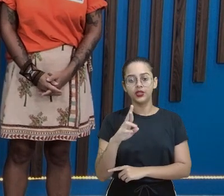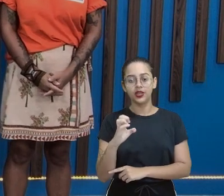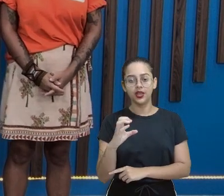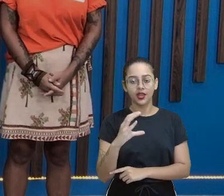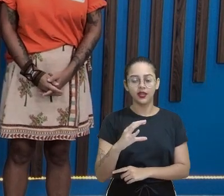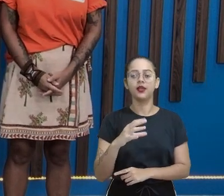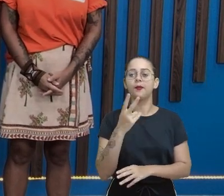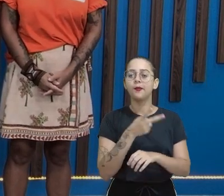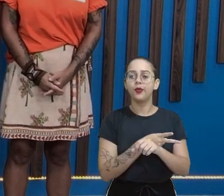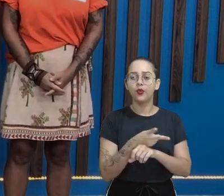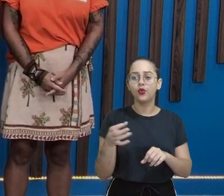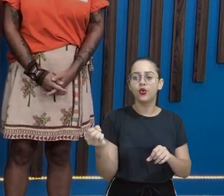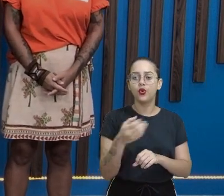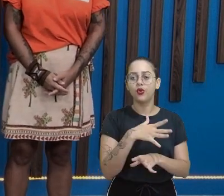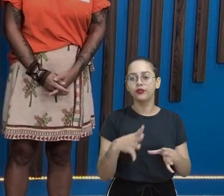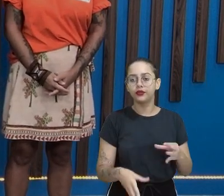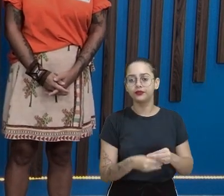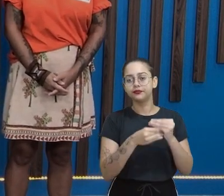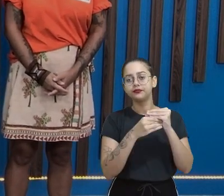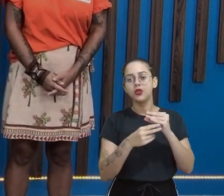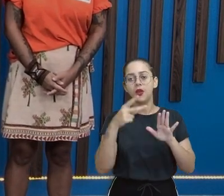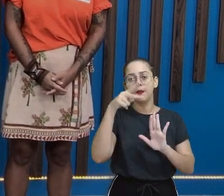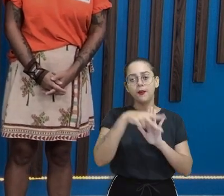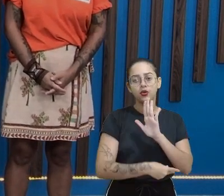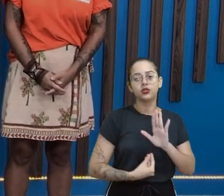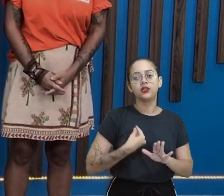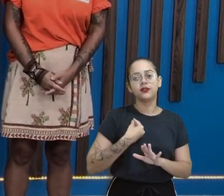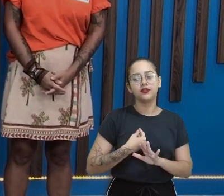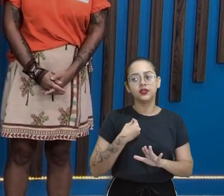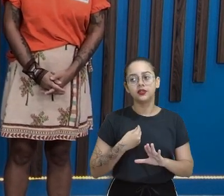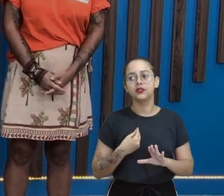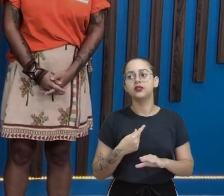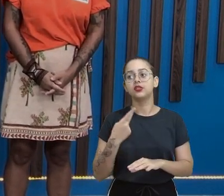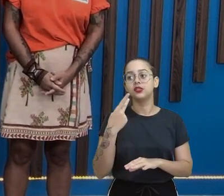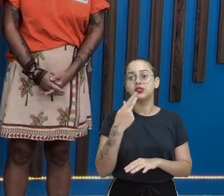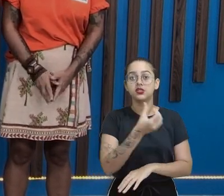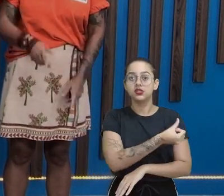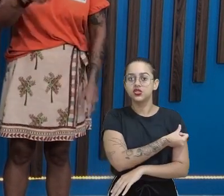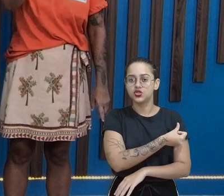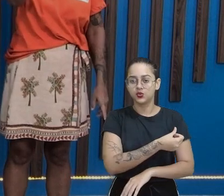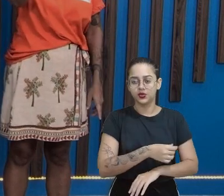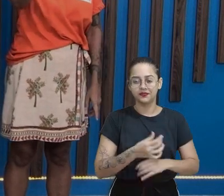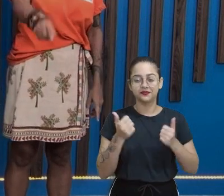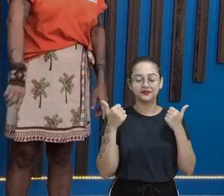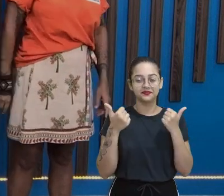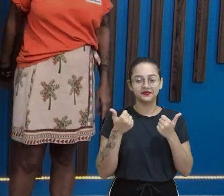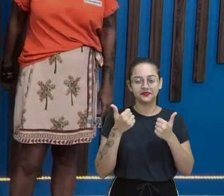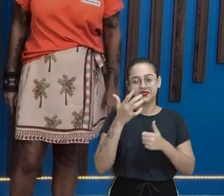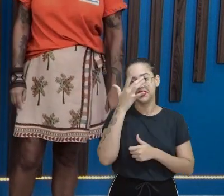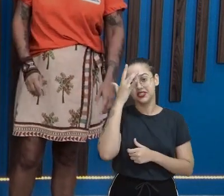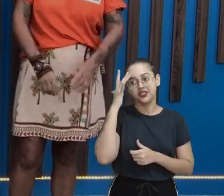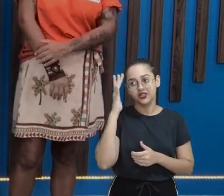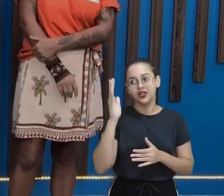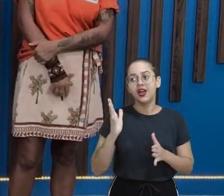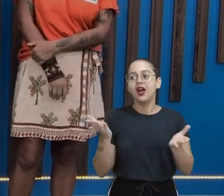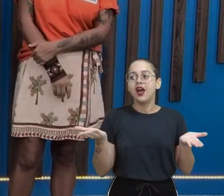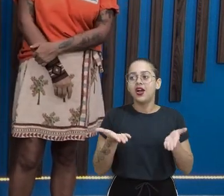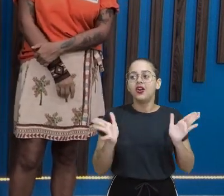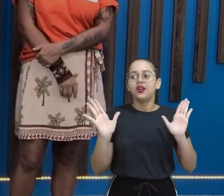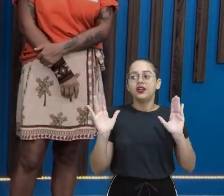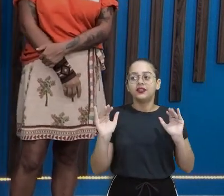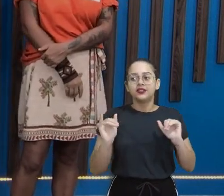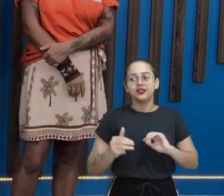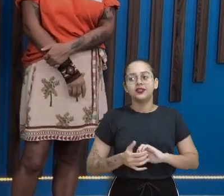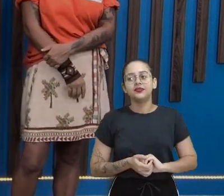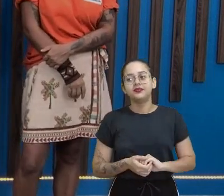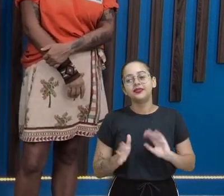Unirec, procura os novos componentes, projeto de vida e o sexto ano. Beleza, minha gente? Dá um tchauzinho para eles aí,